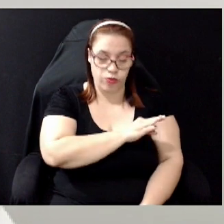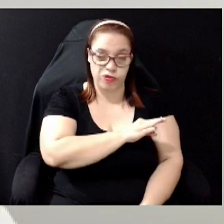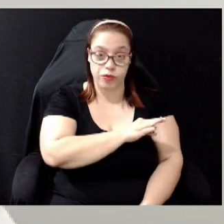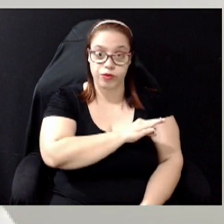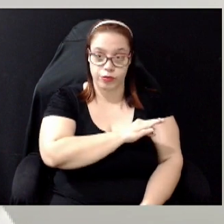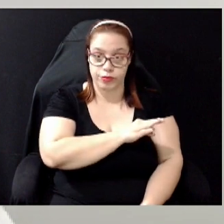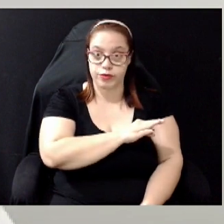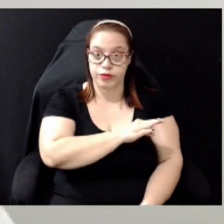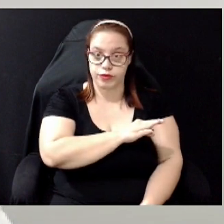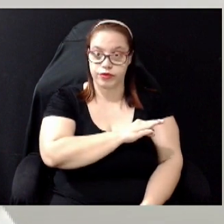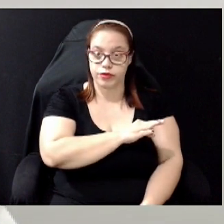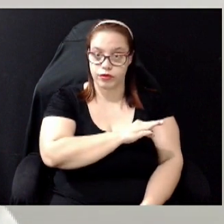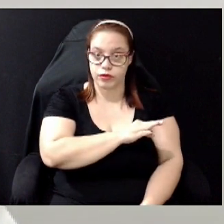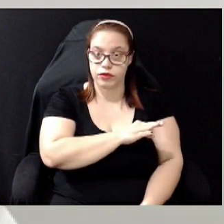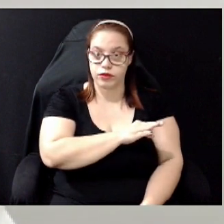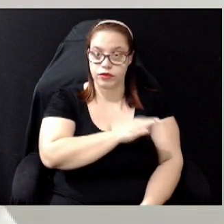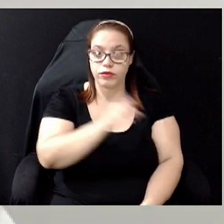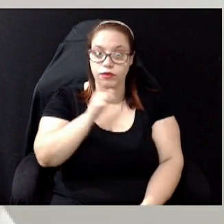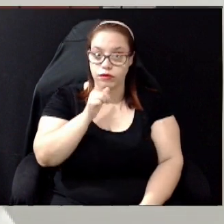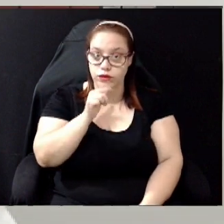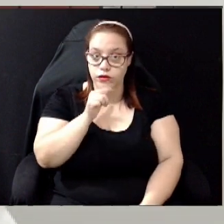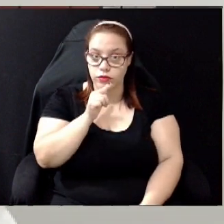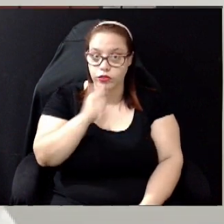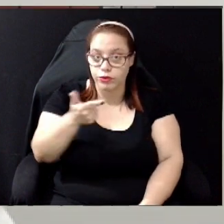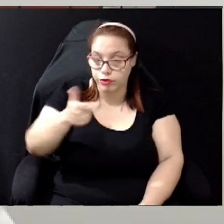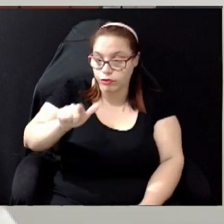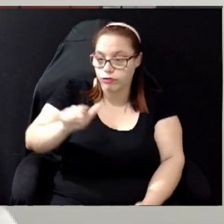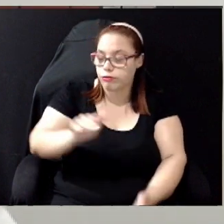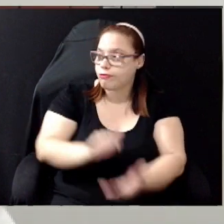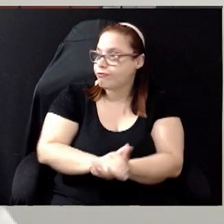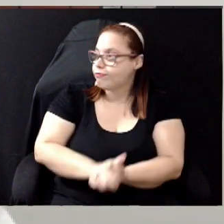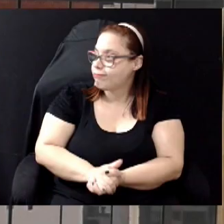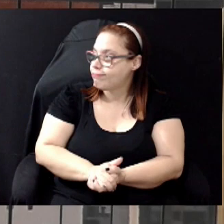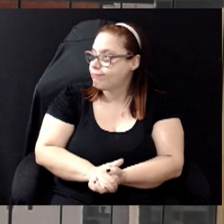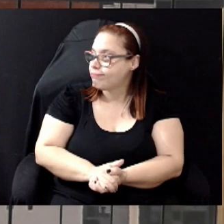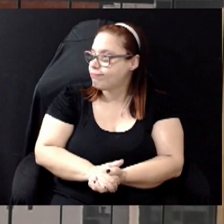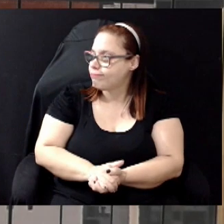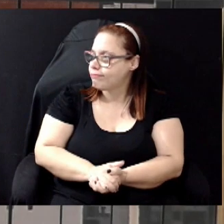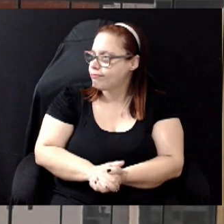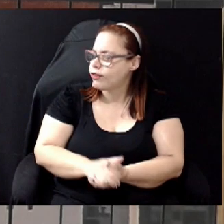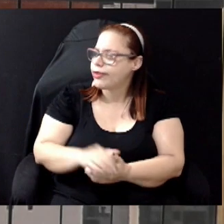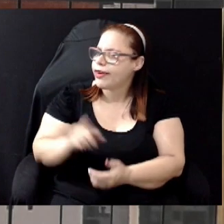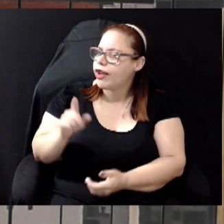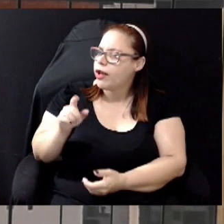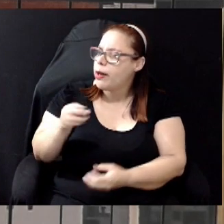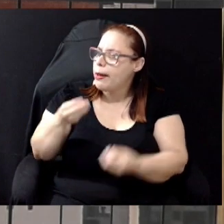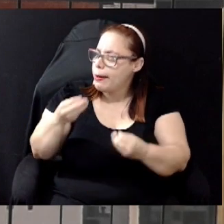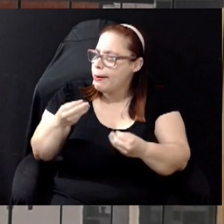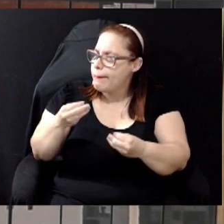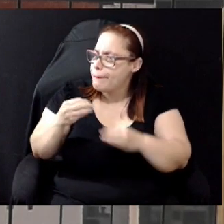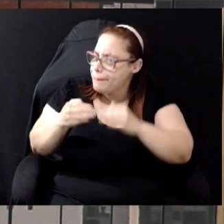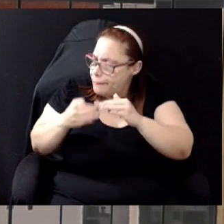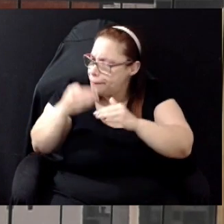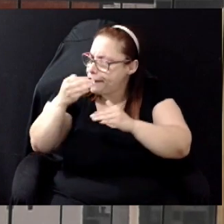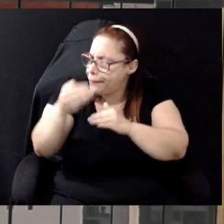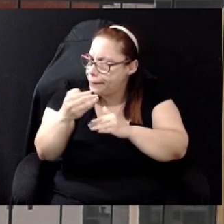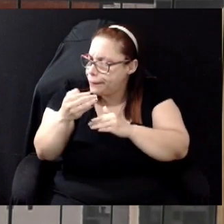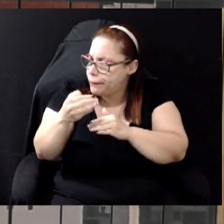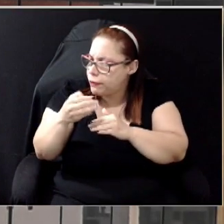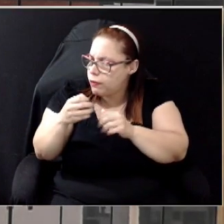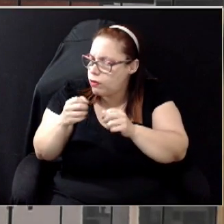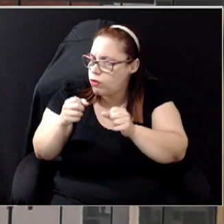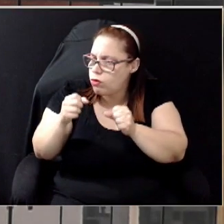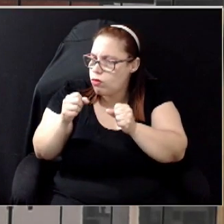qualidade dessa água aí de reuso. Dá pra gente arriscar dizer que ela tá a um passinho de se